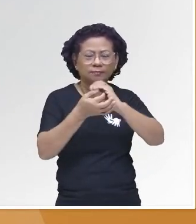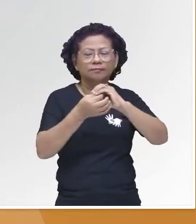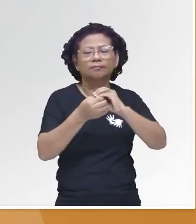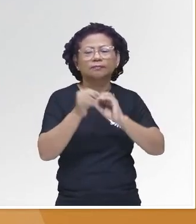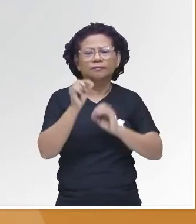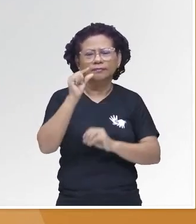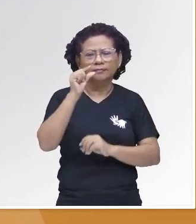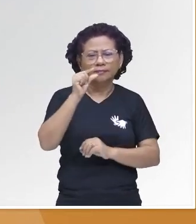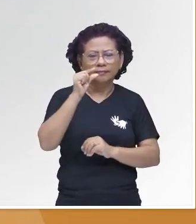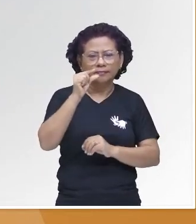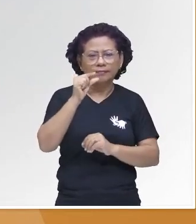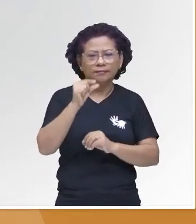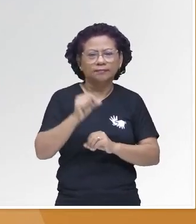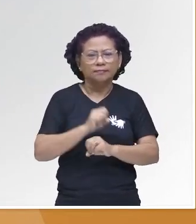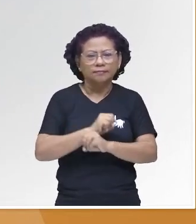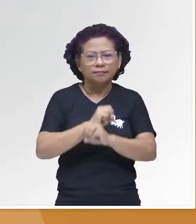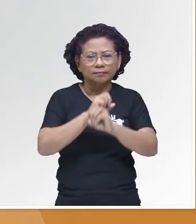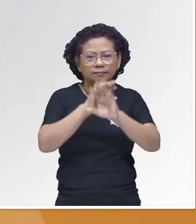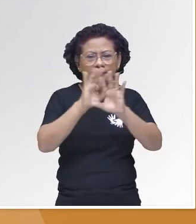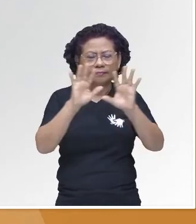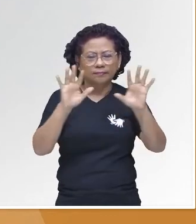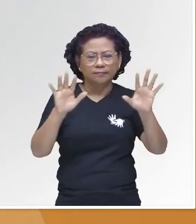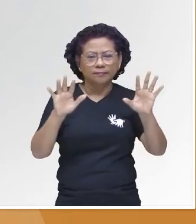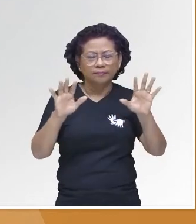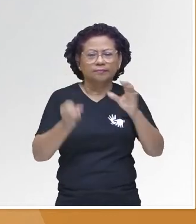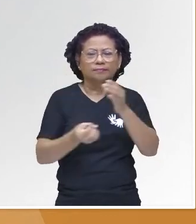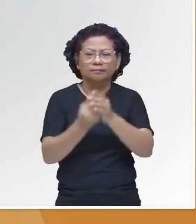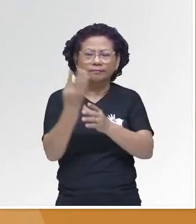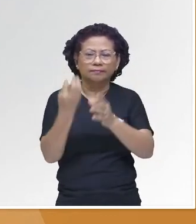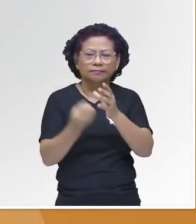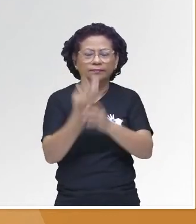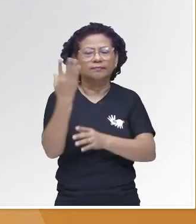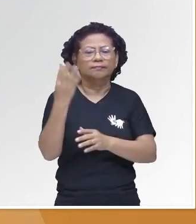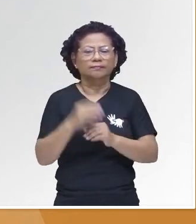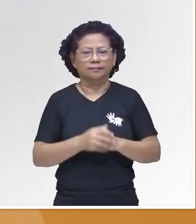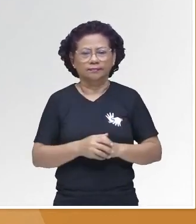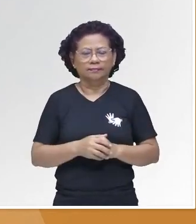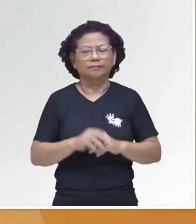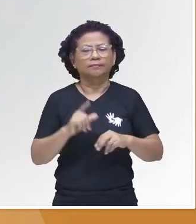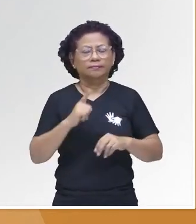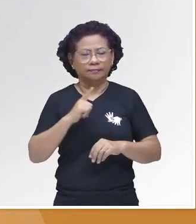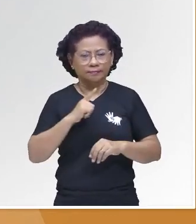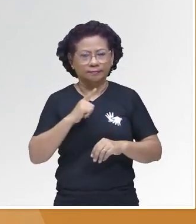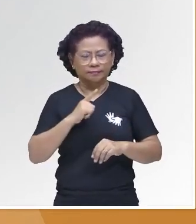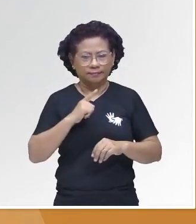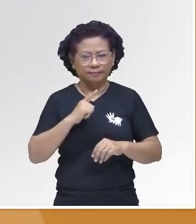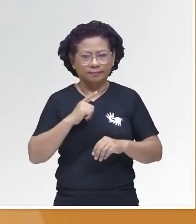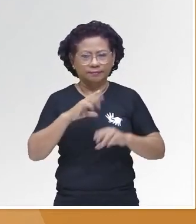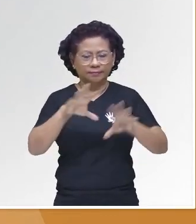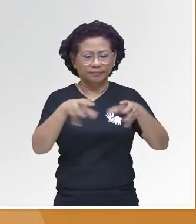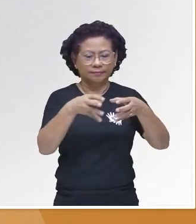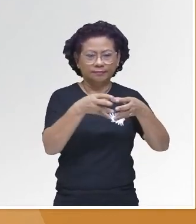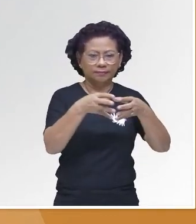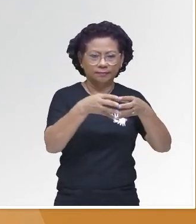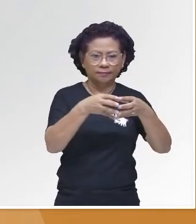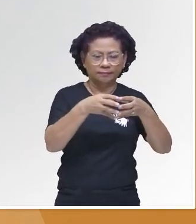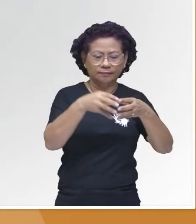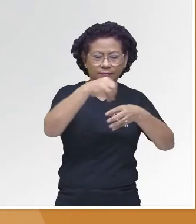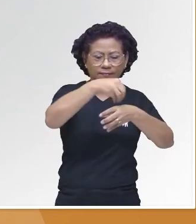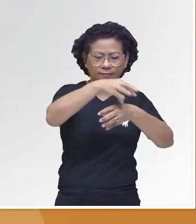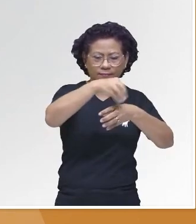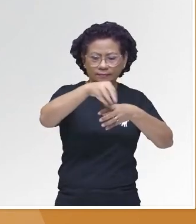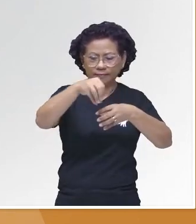menores, liberando mais nêutrons. Por esse motivo, essa reação é chamada de reação em cadeia. E também ocorre